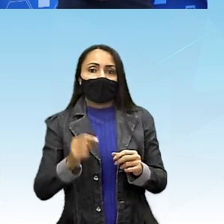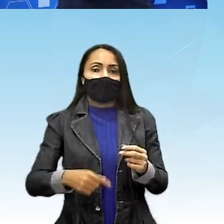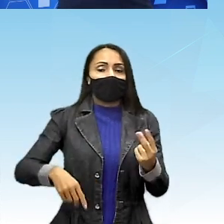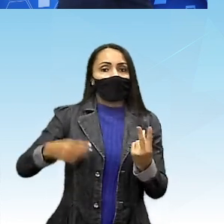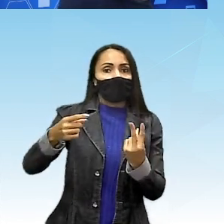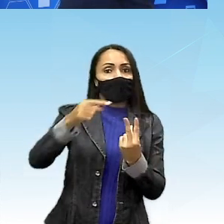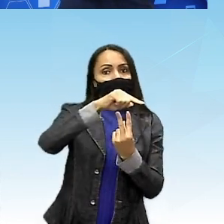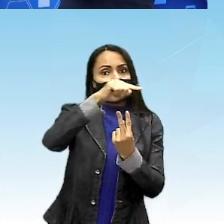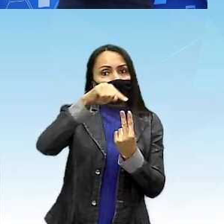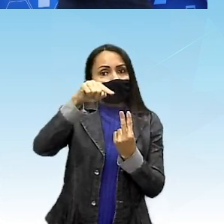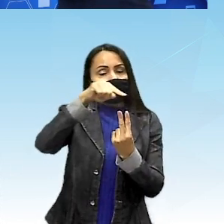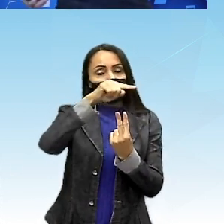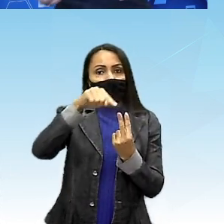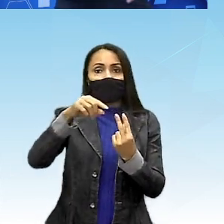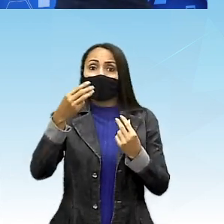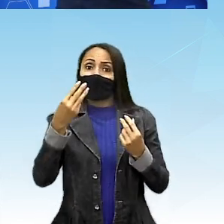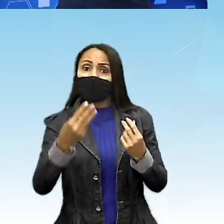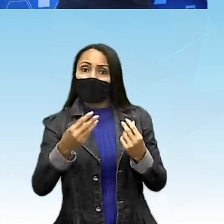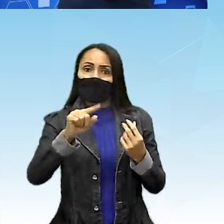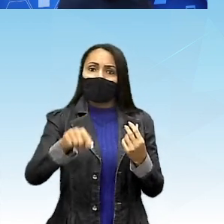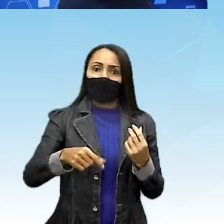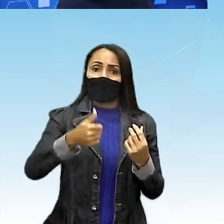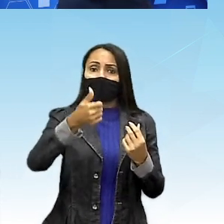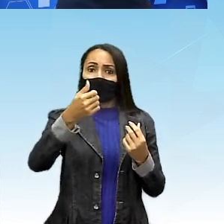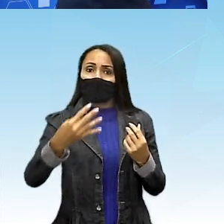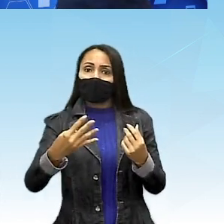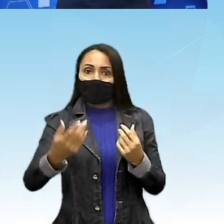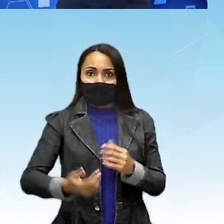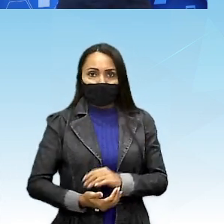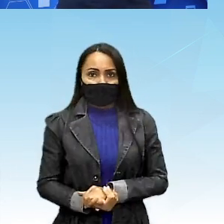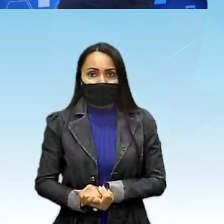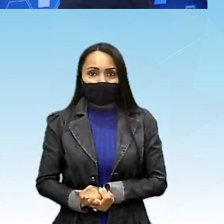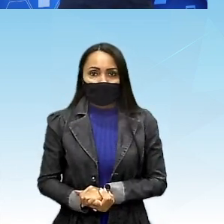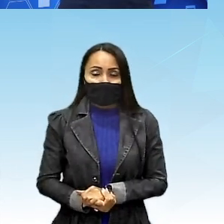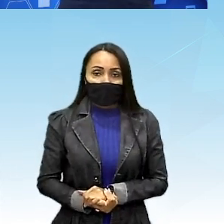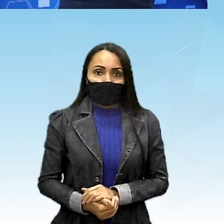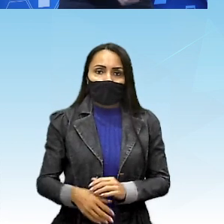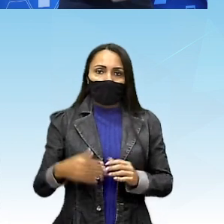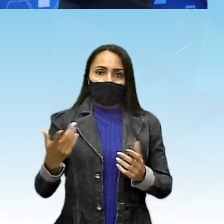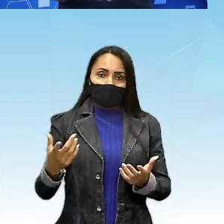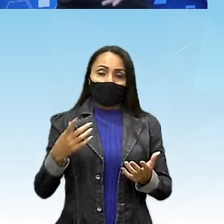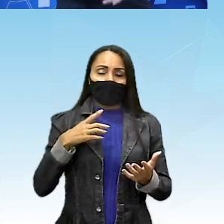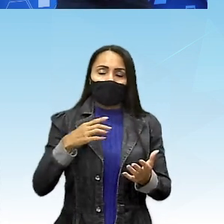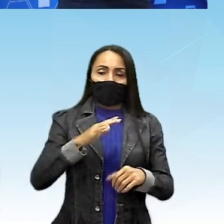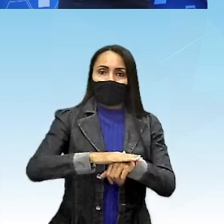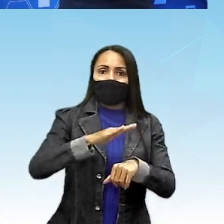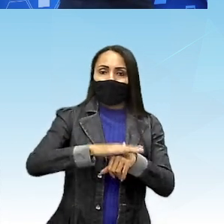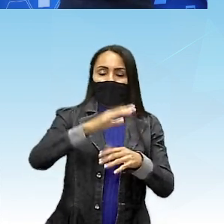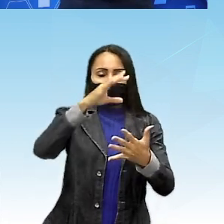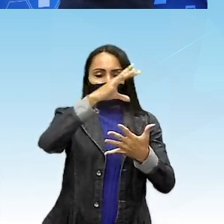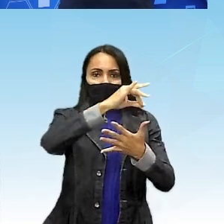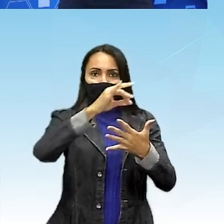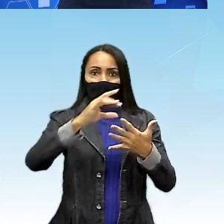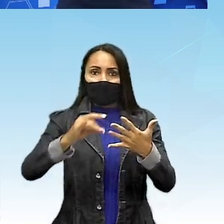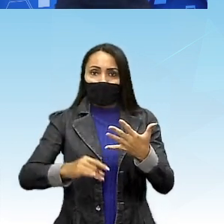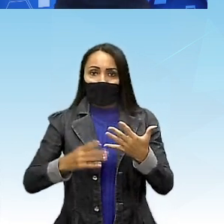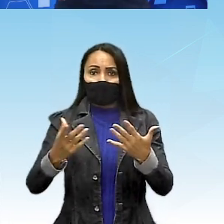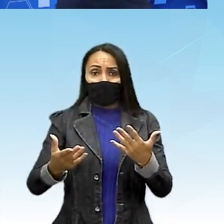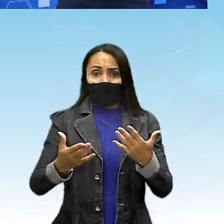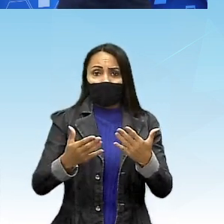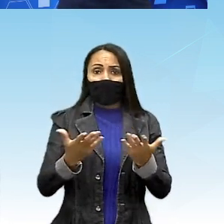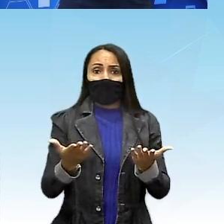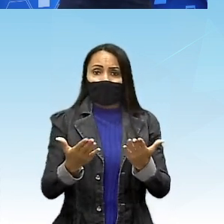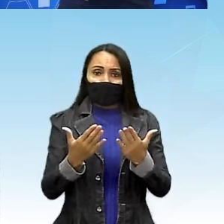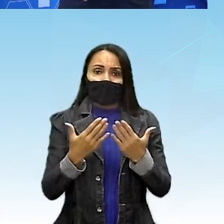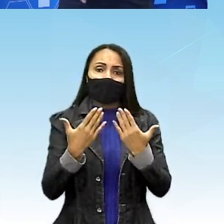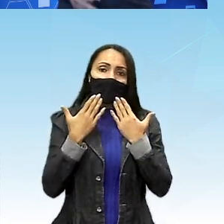3, use para π 3,14. Quando ele é um pouco mais detalhado, ele pede 3,14. Então, se acostuma com